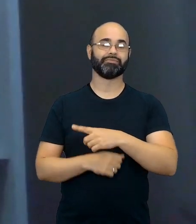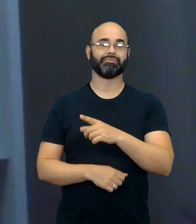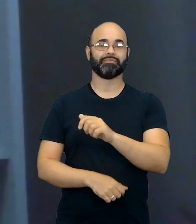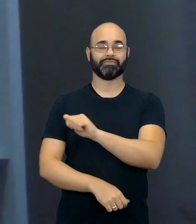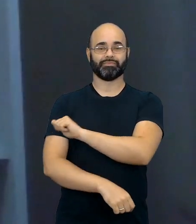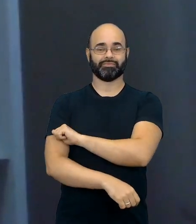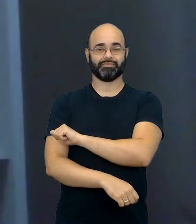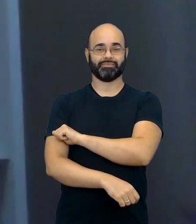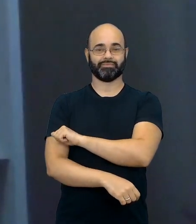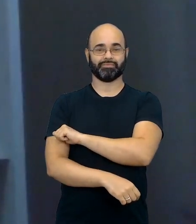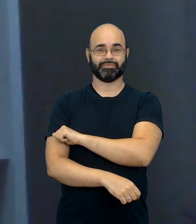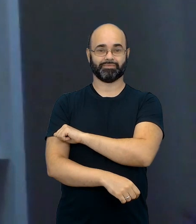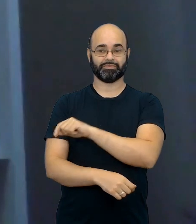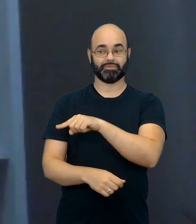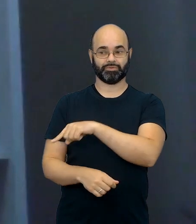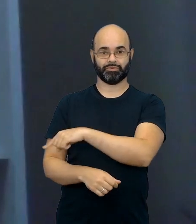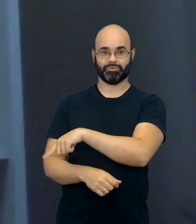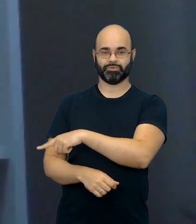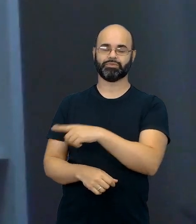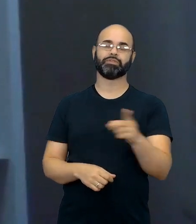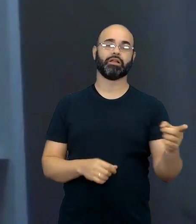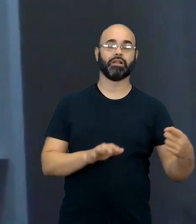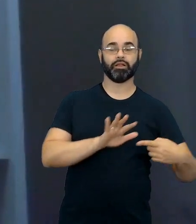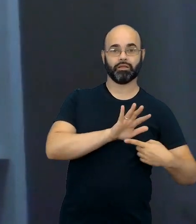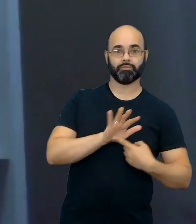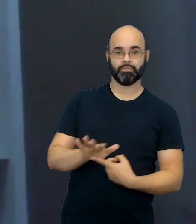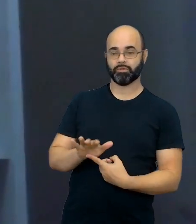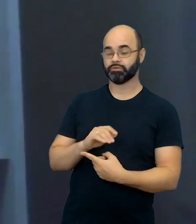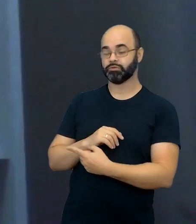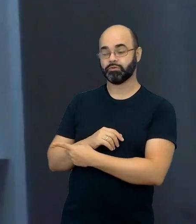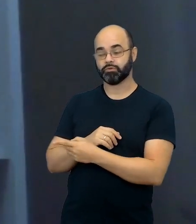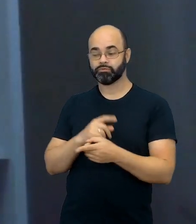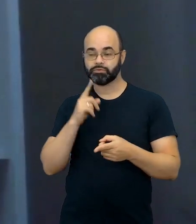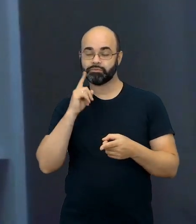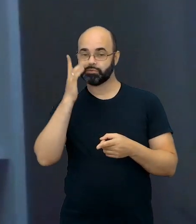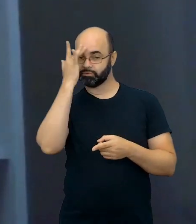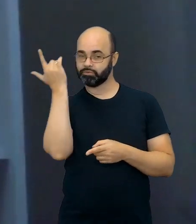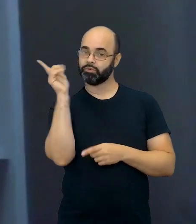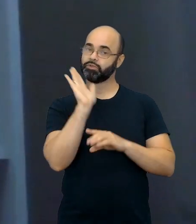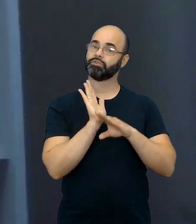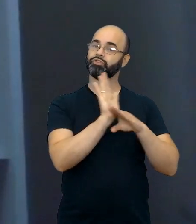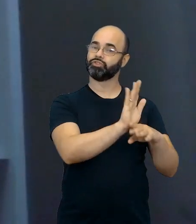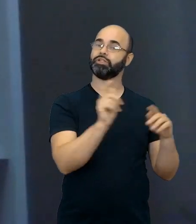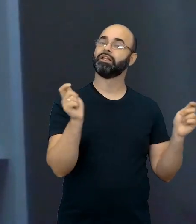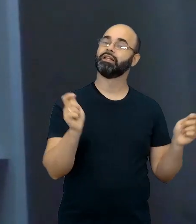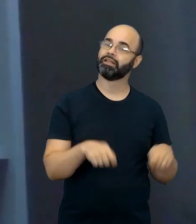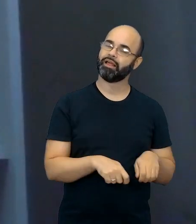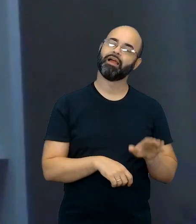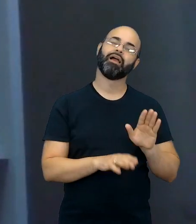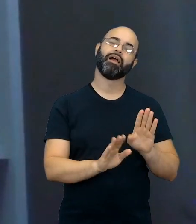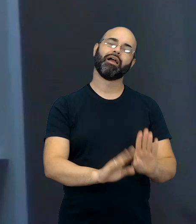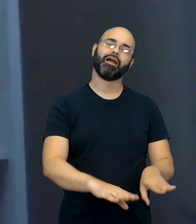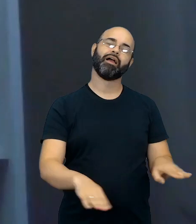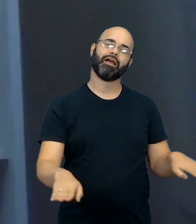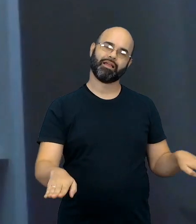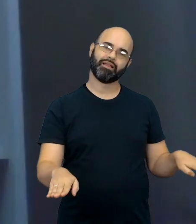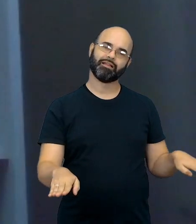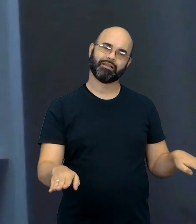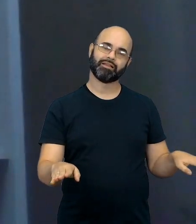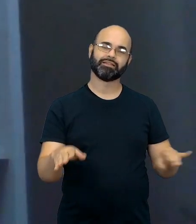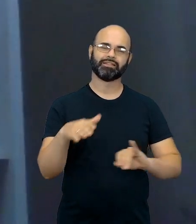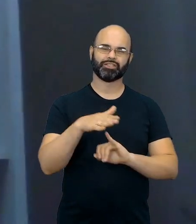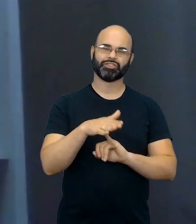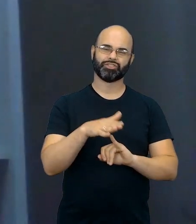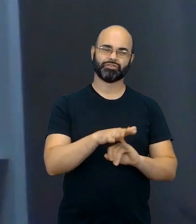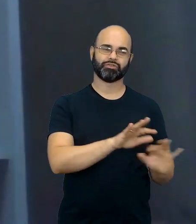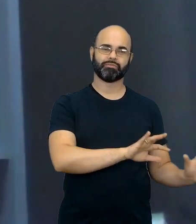estudantes, a possibilidade deles também ajudarem outros, que são as crianças que vão até esse instituto para